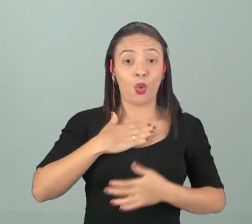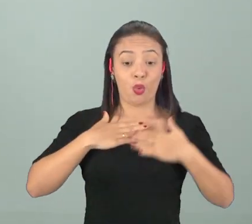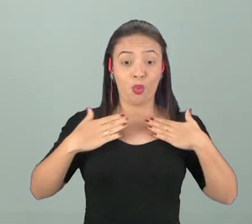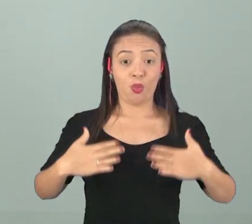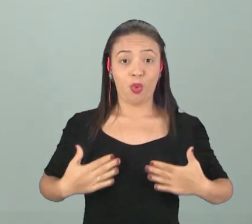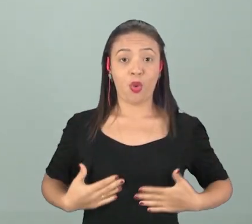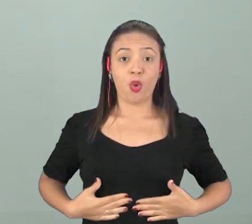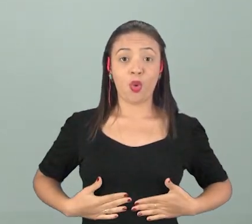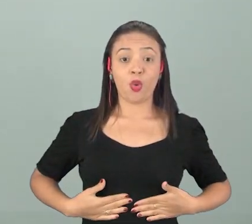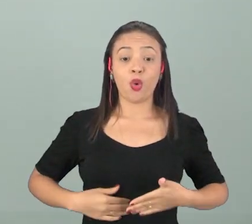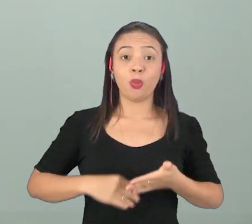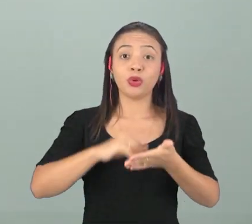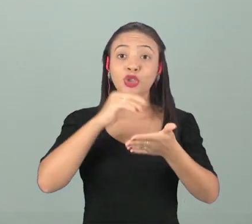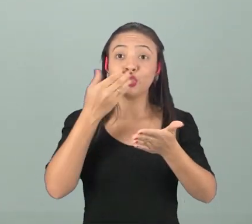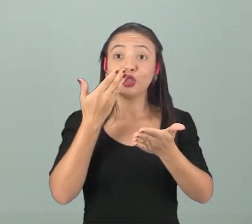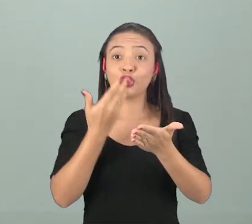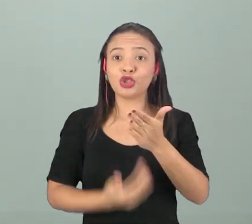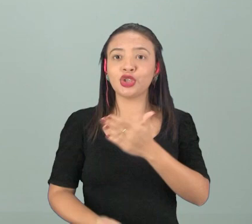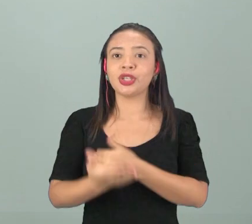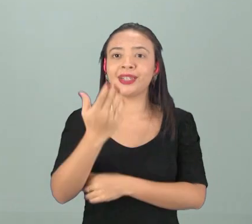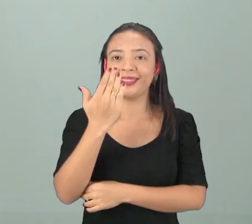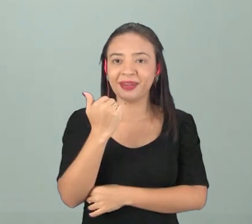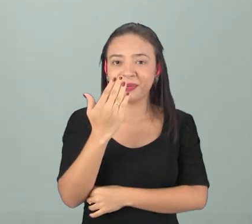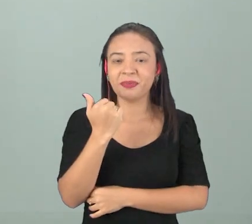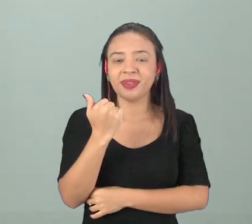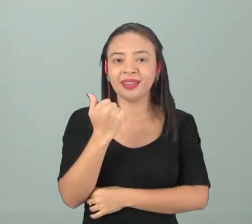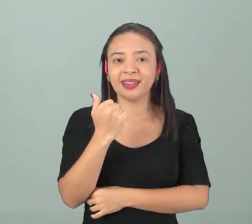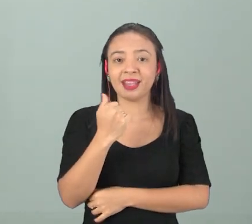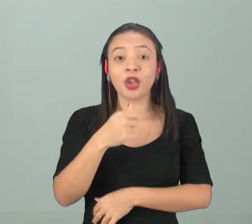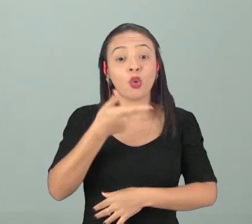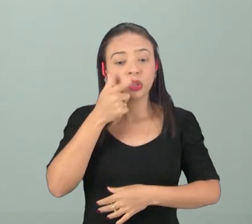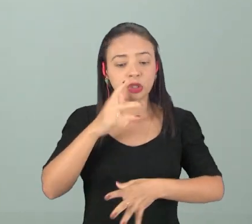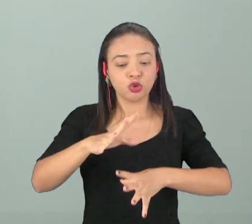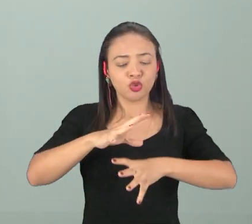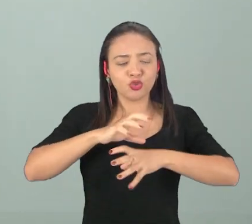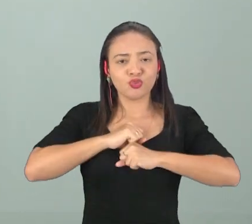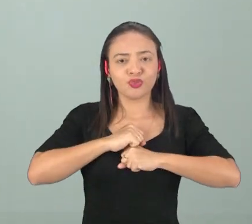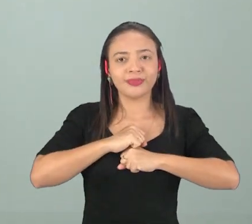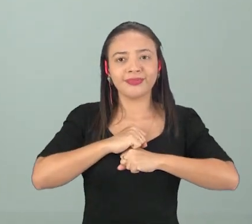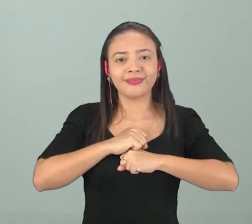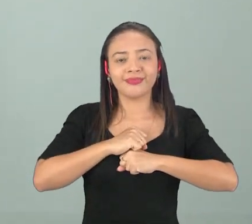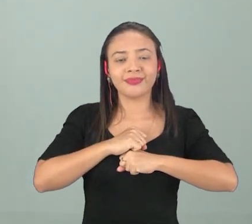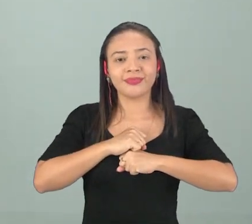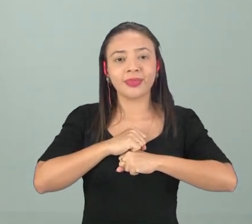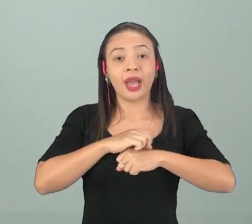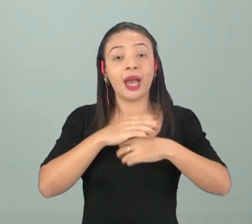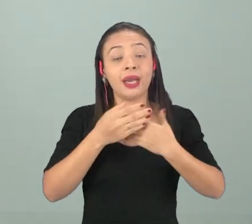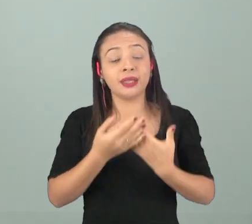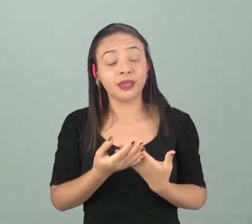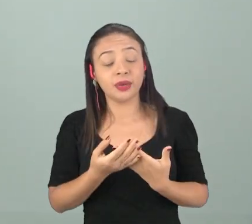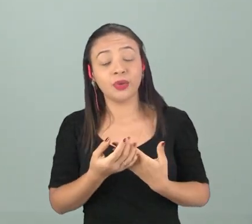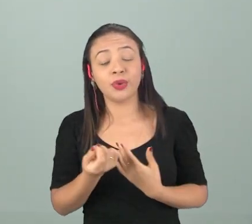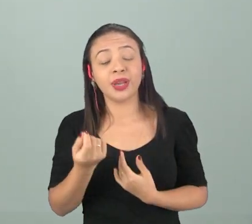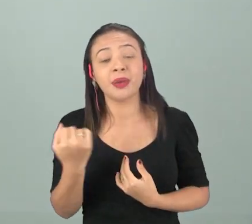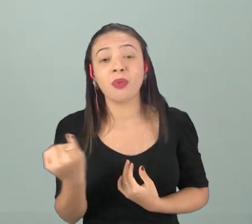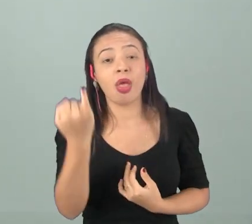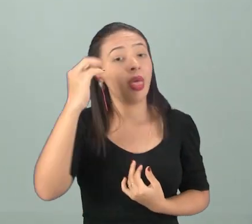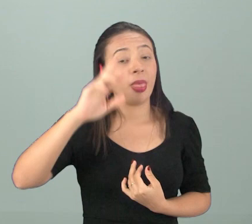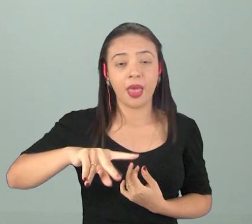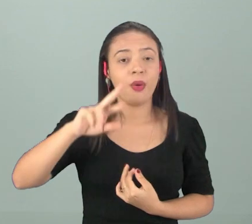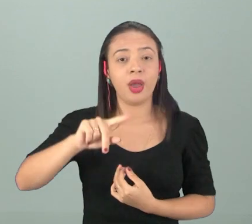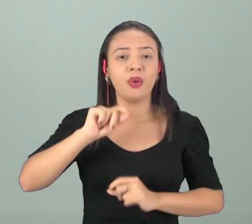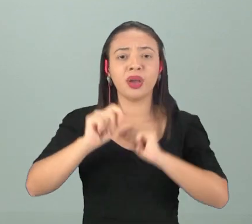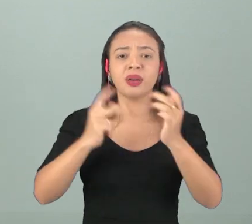tudo aquilo que o meu corpo vai conseguir absorver de cada alimento que for oferecido. E aí o que não for necessário